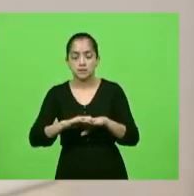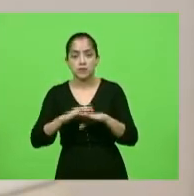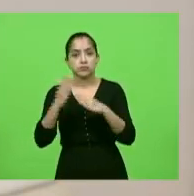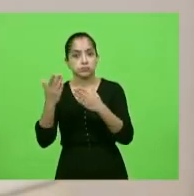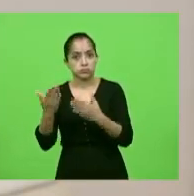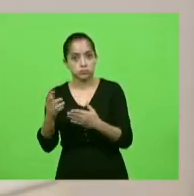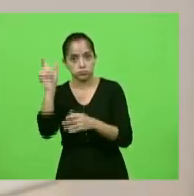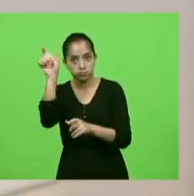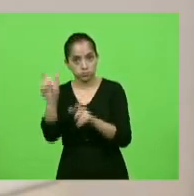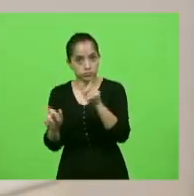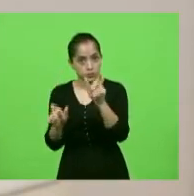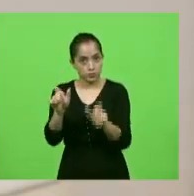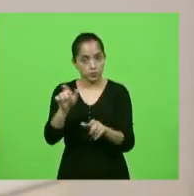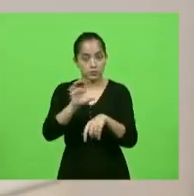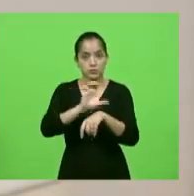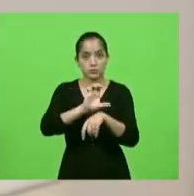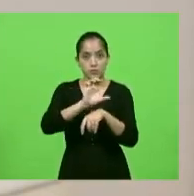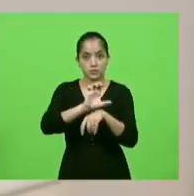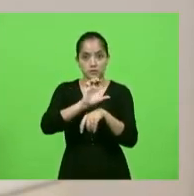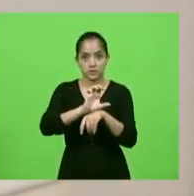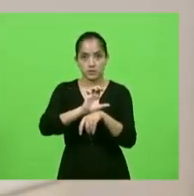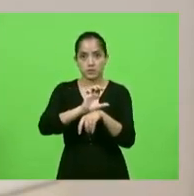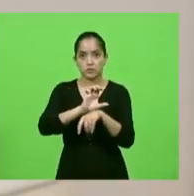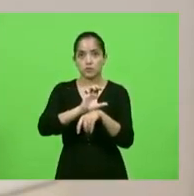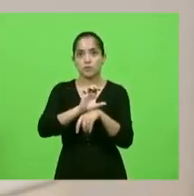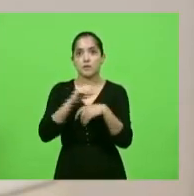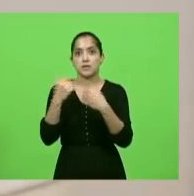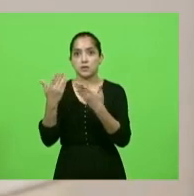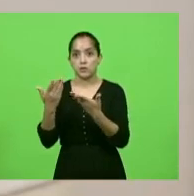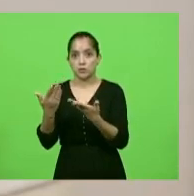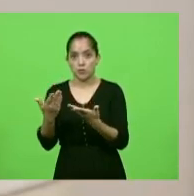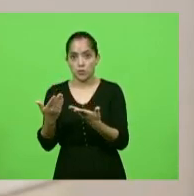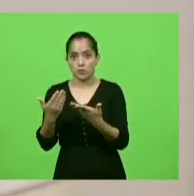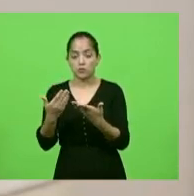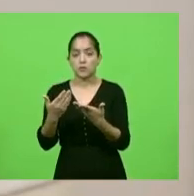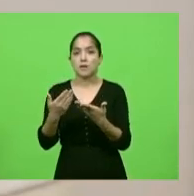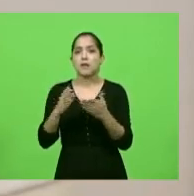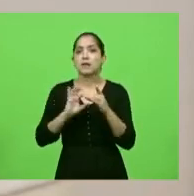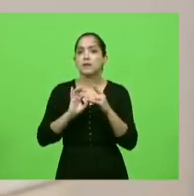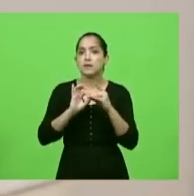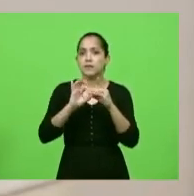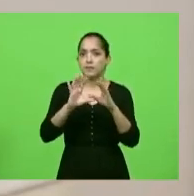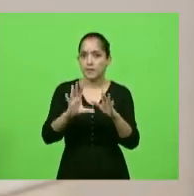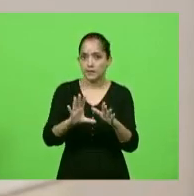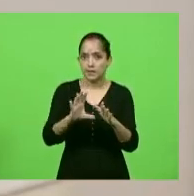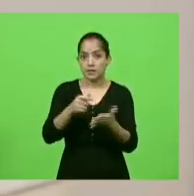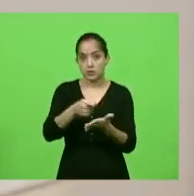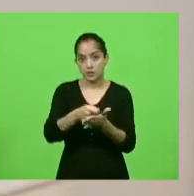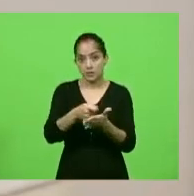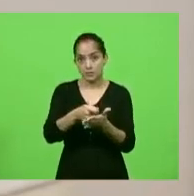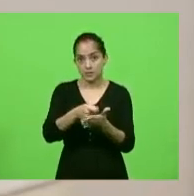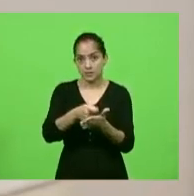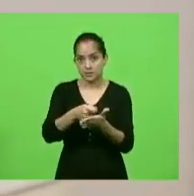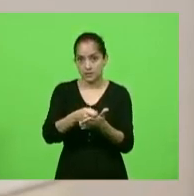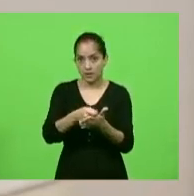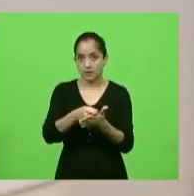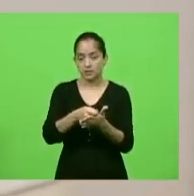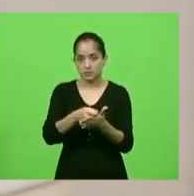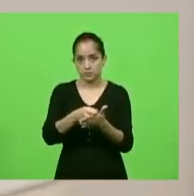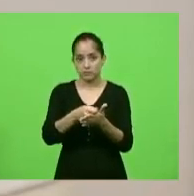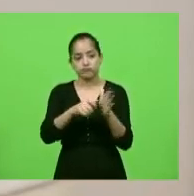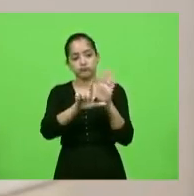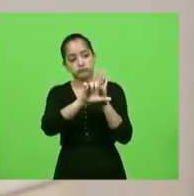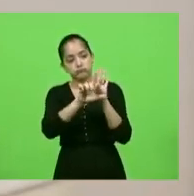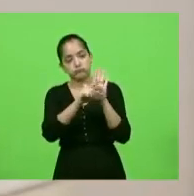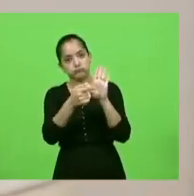Estado, de modo que, enquanto o indivíduo possui maior liberdade e só está obrigado a algo se estiver previsto em lei,